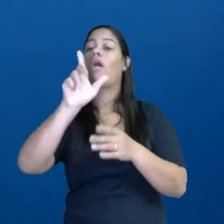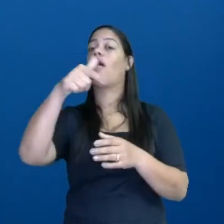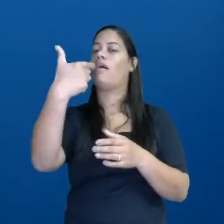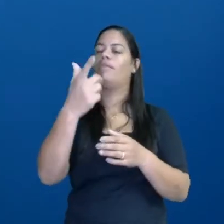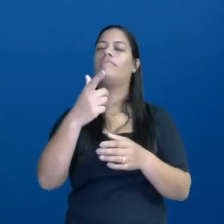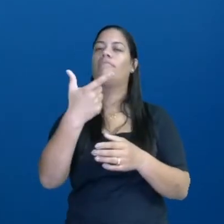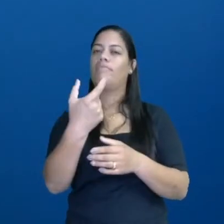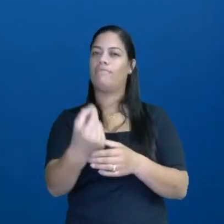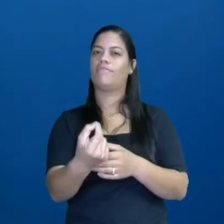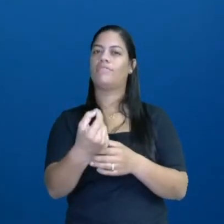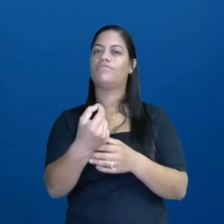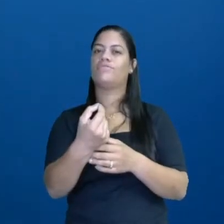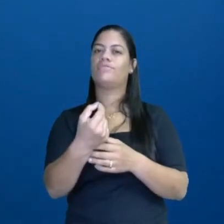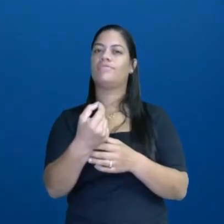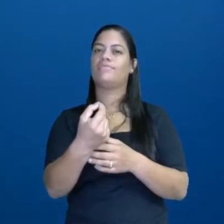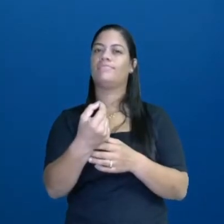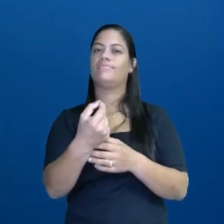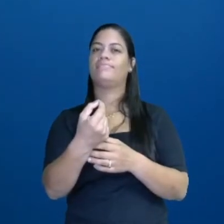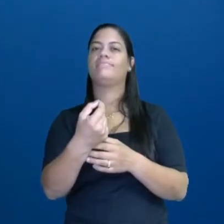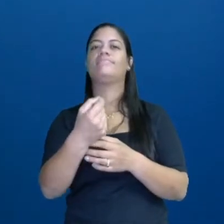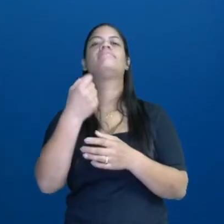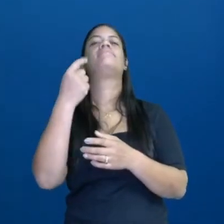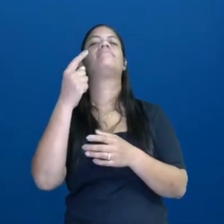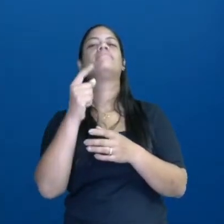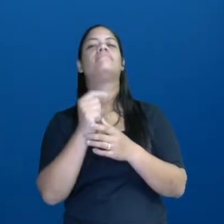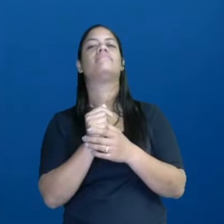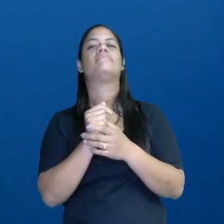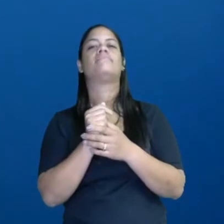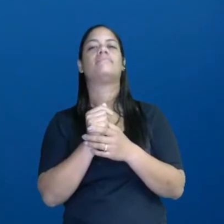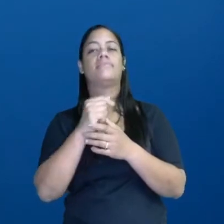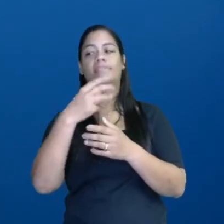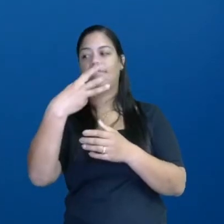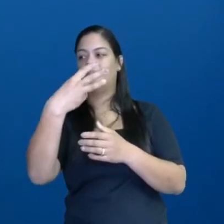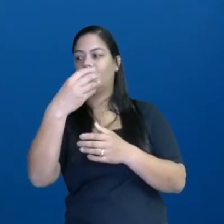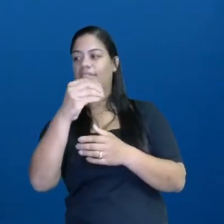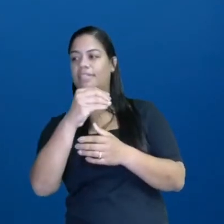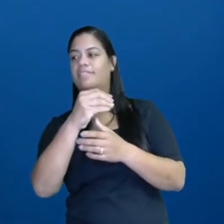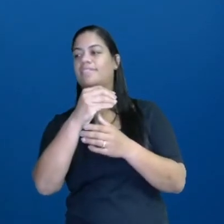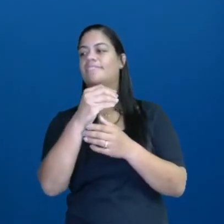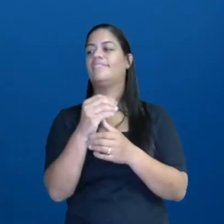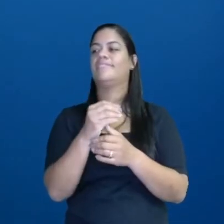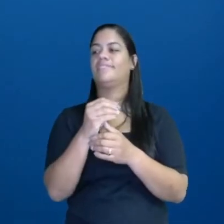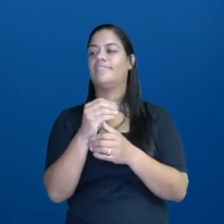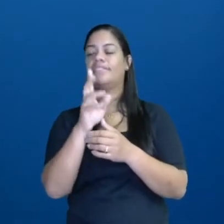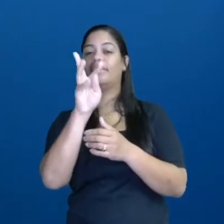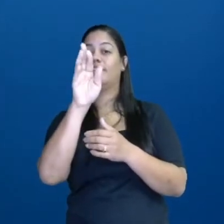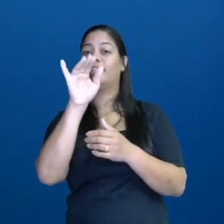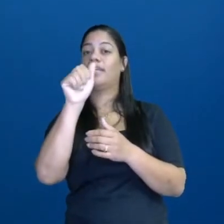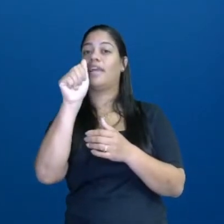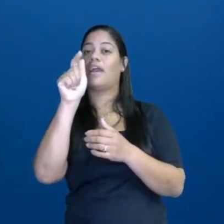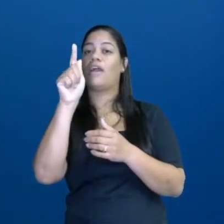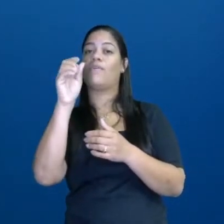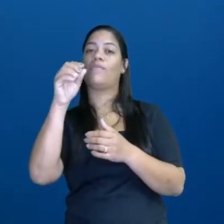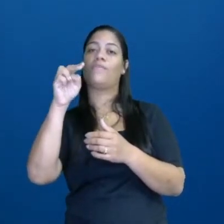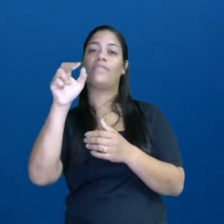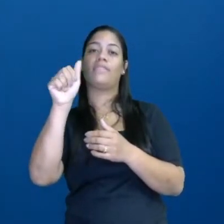né? 20 lados nós chamamos de icosságono. 30 lados nós chamamos de